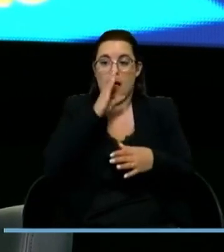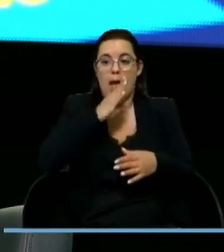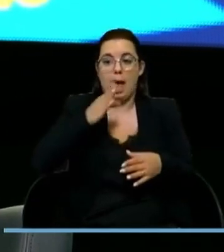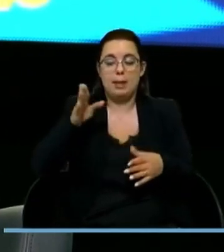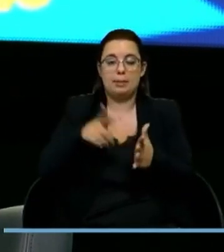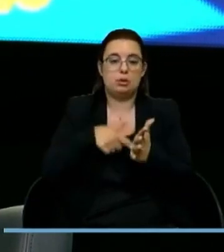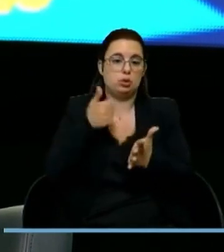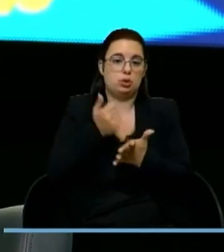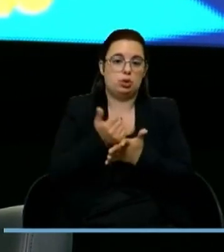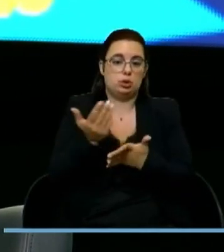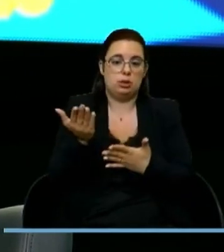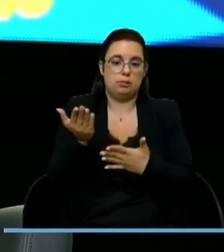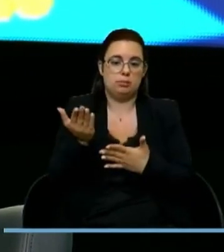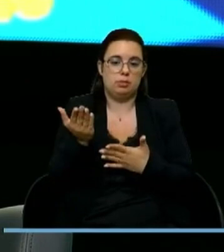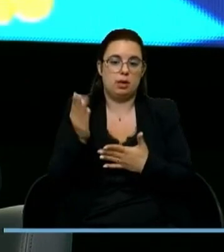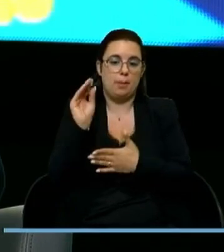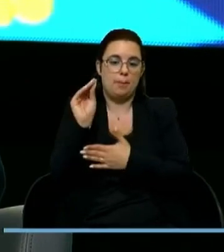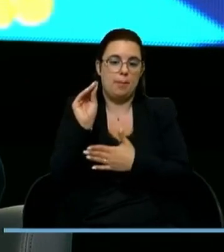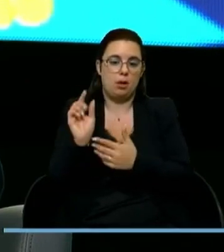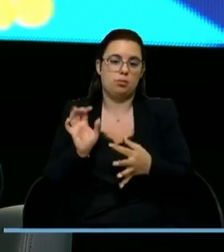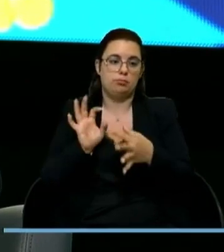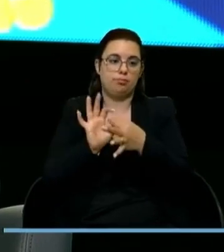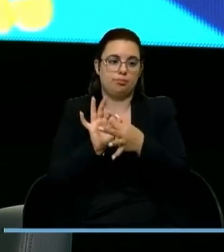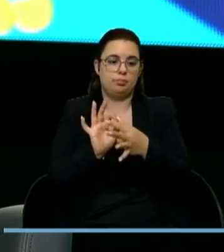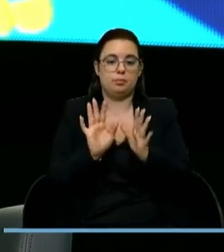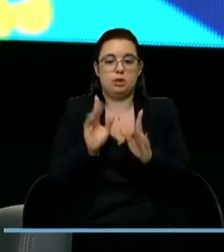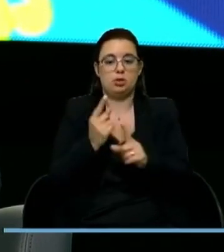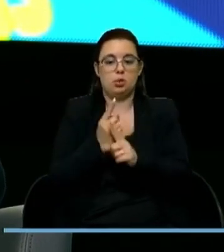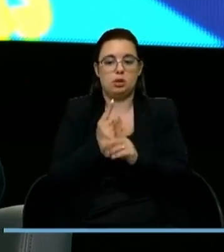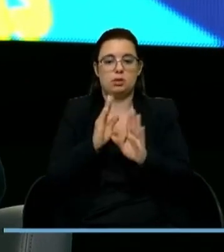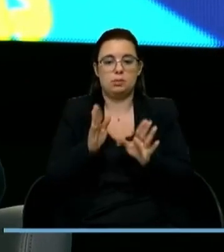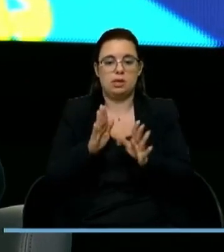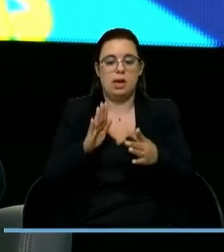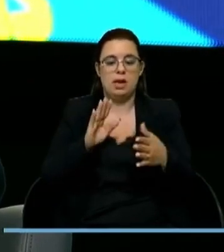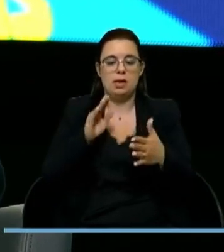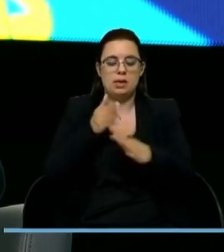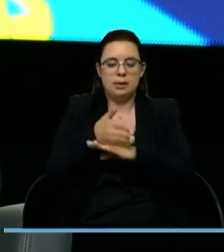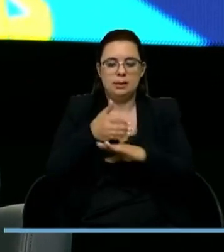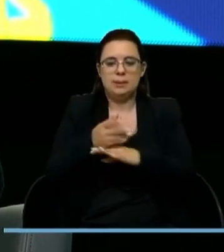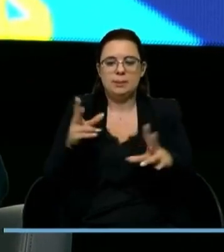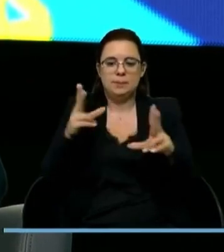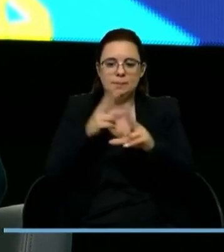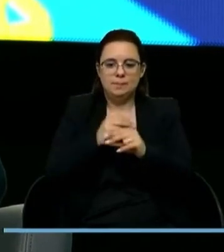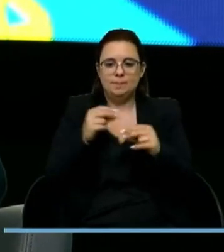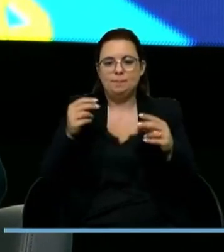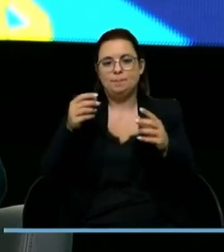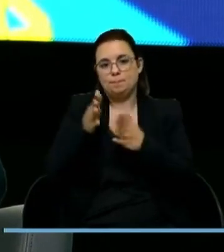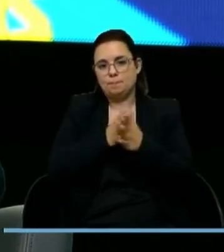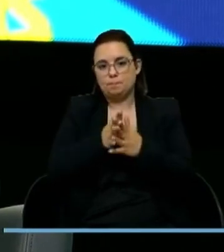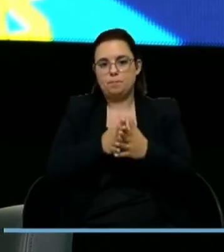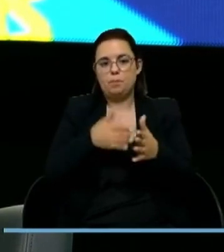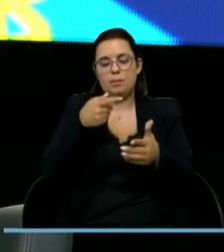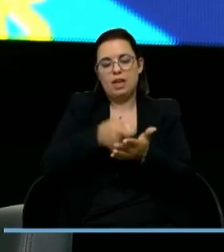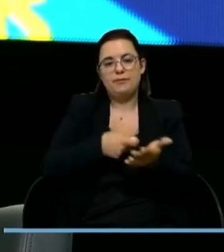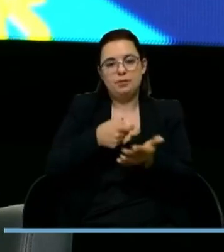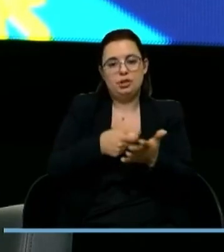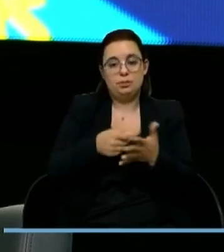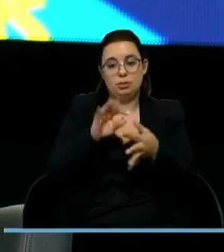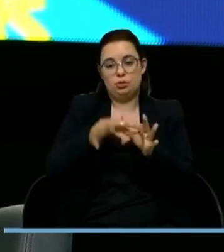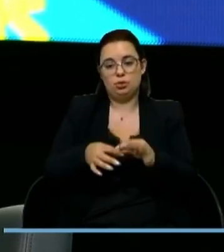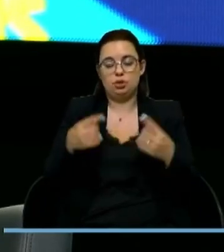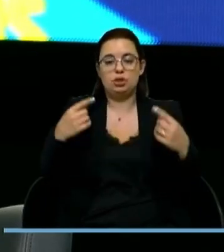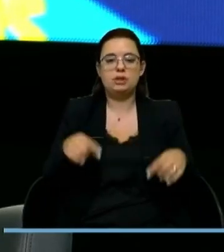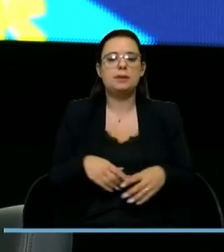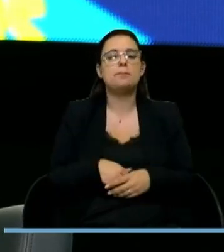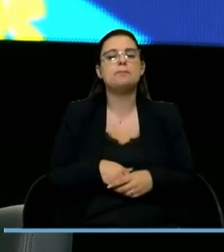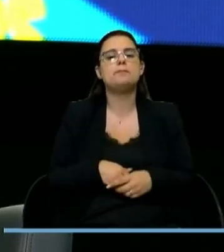habituados a operar com os bancos e aquilo que necessitam é ter acesso a novas oportunidades e a novas oportunidades de investimento que façam sentido.